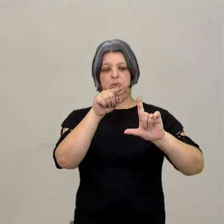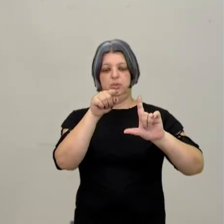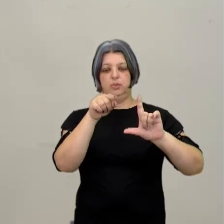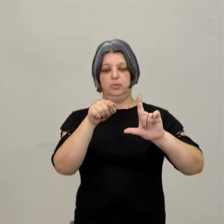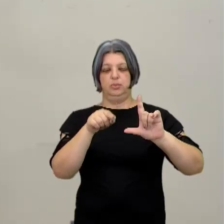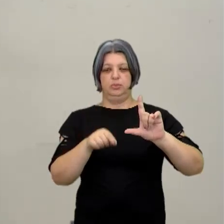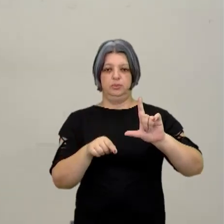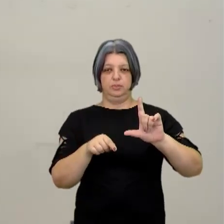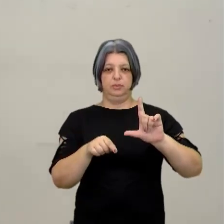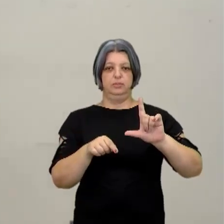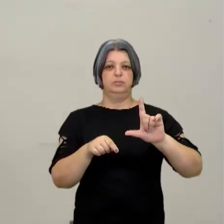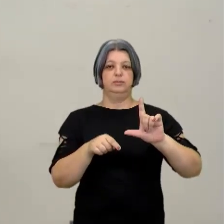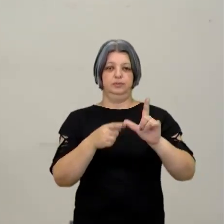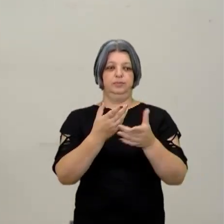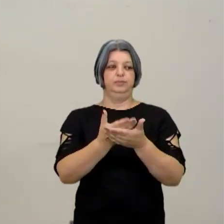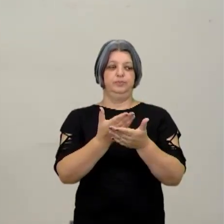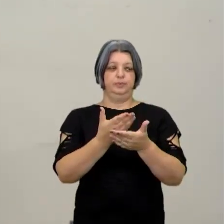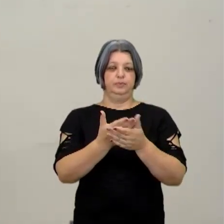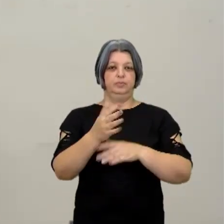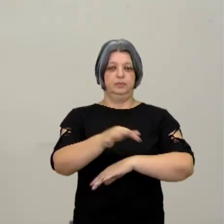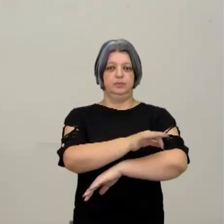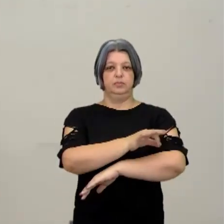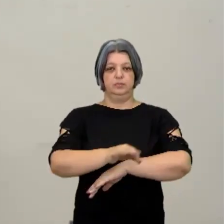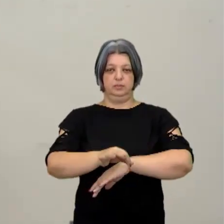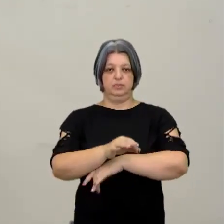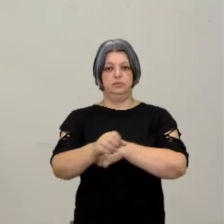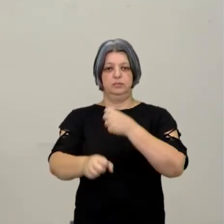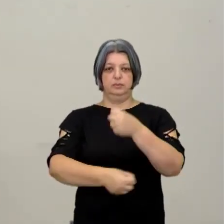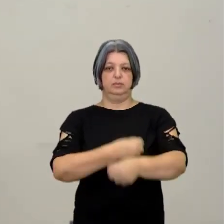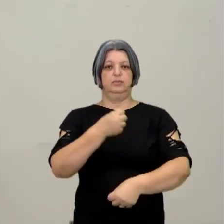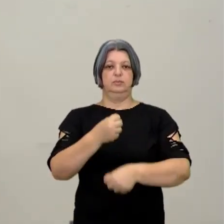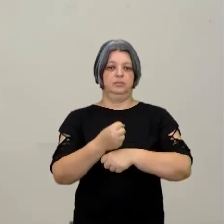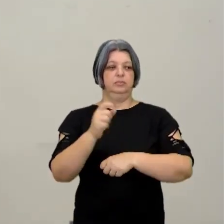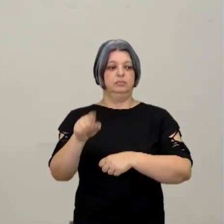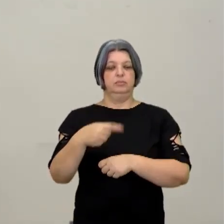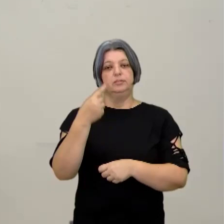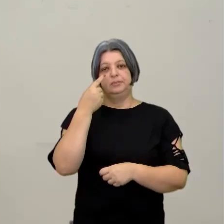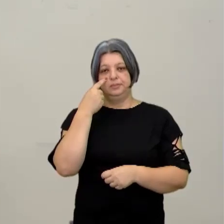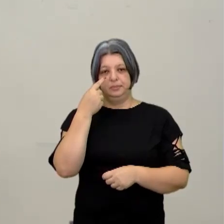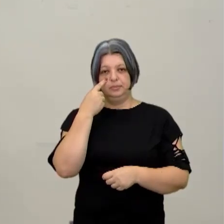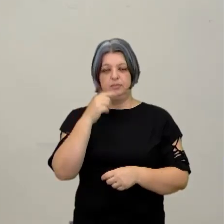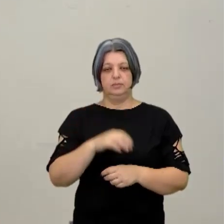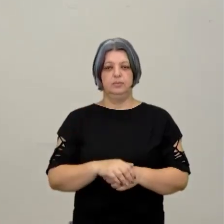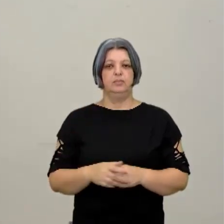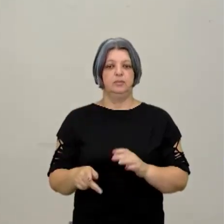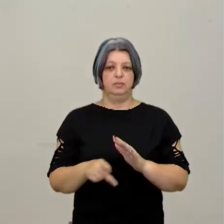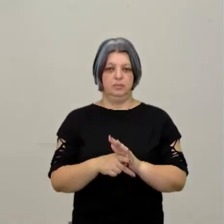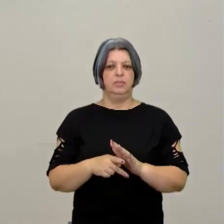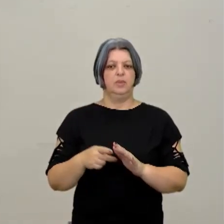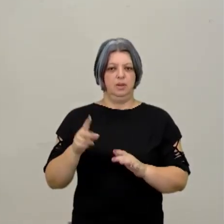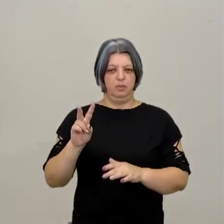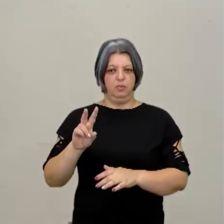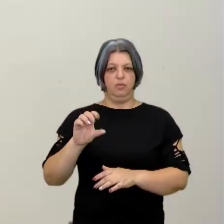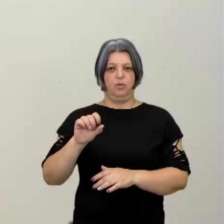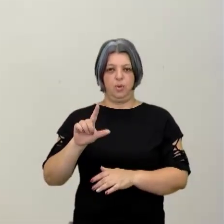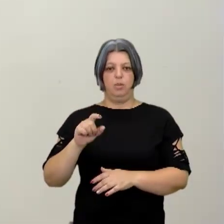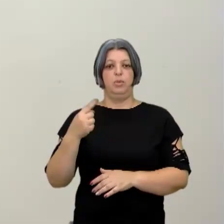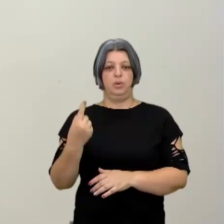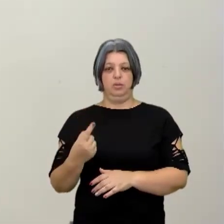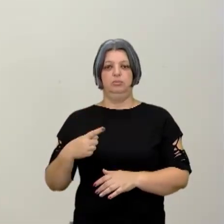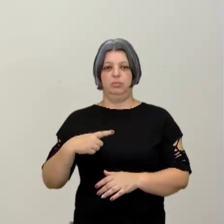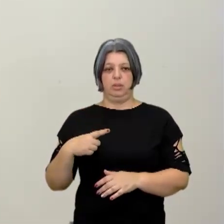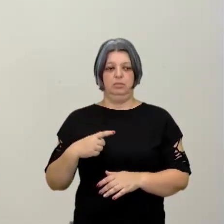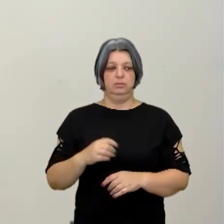começa a decrescer lá nas aulas de física do ano que vem vocês vão ver isso tá bom já no currículo em Ação volume um tem bastante coisas assim